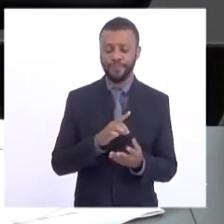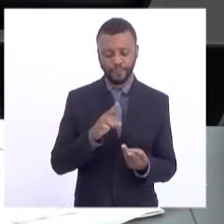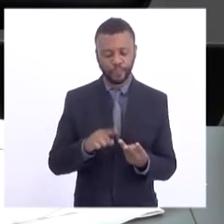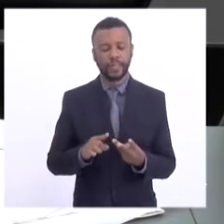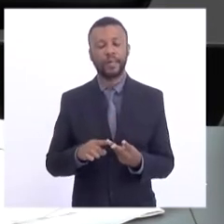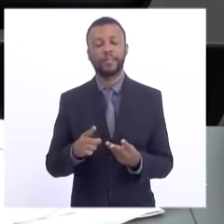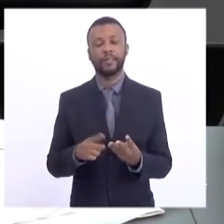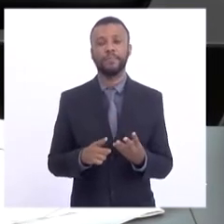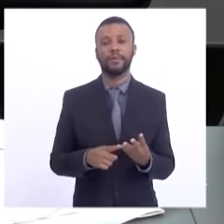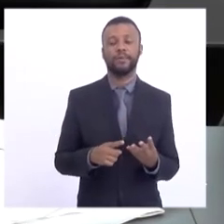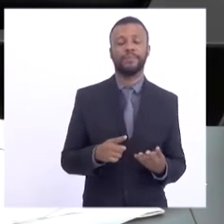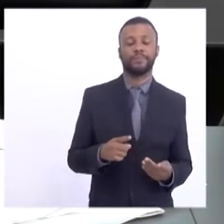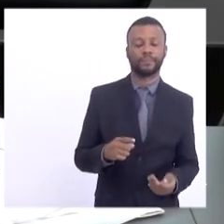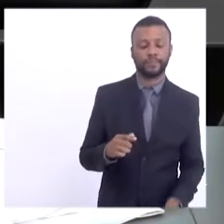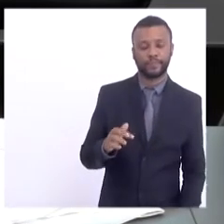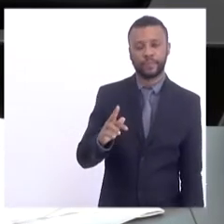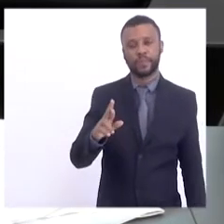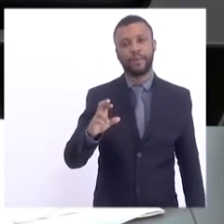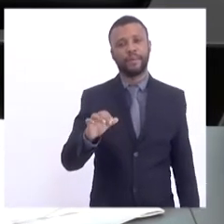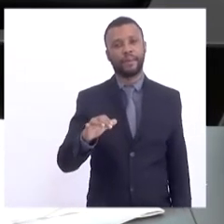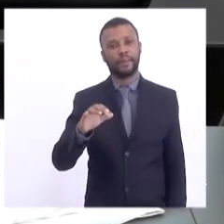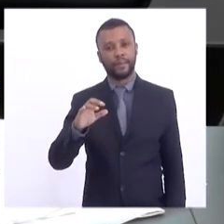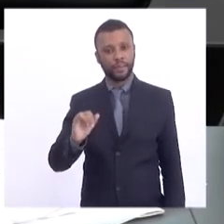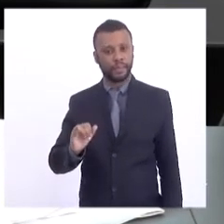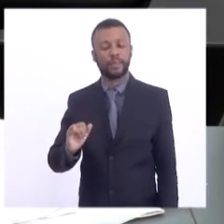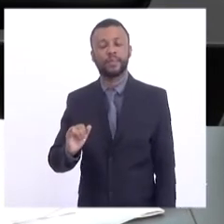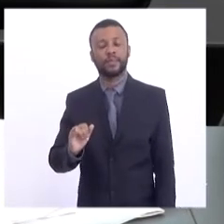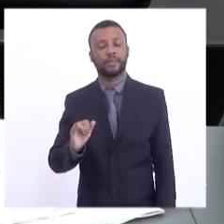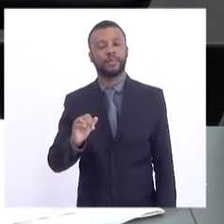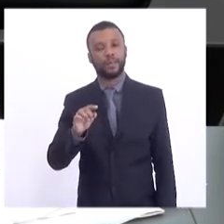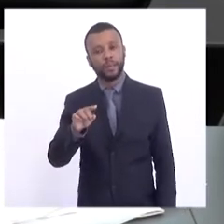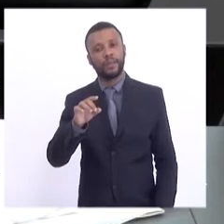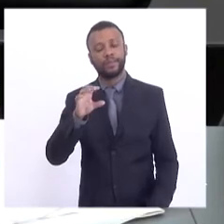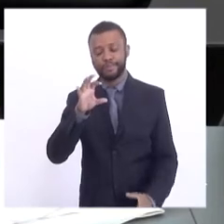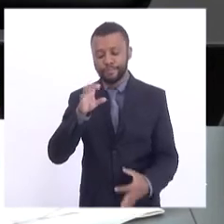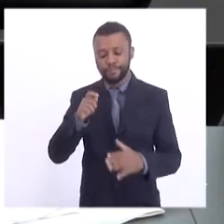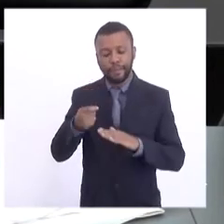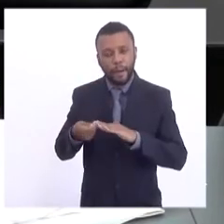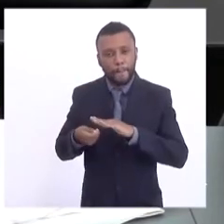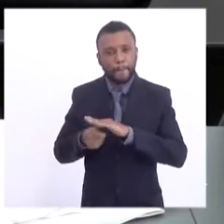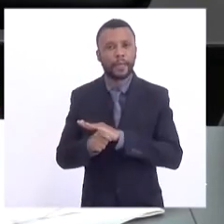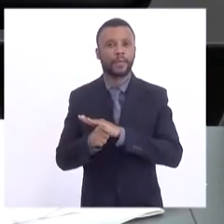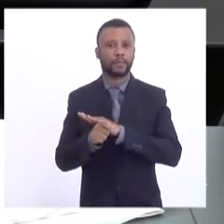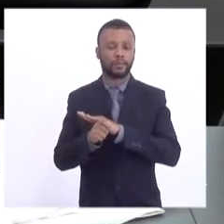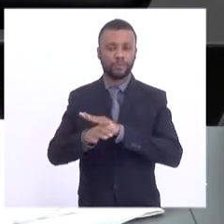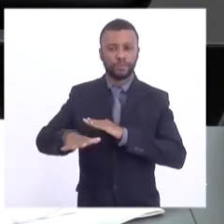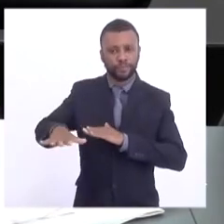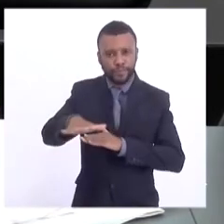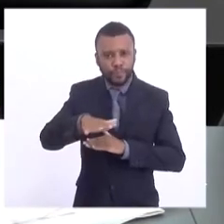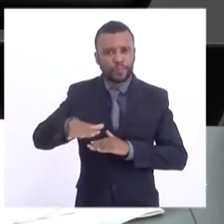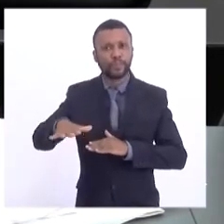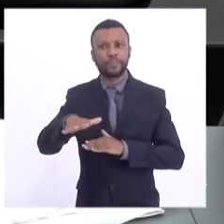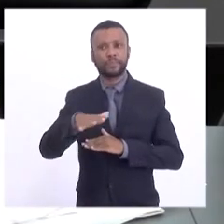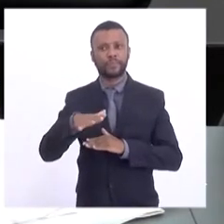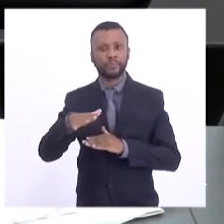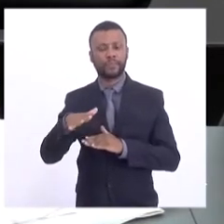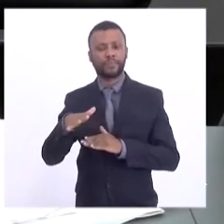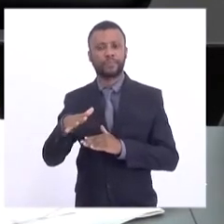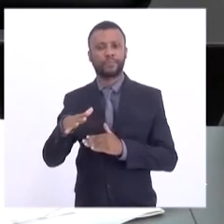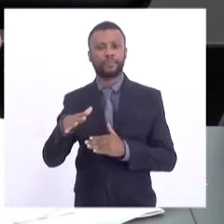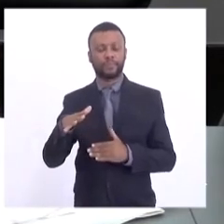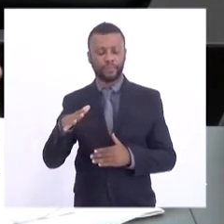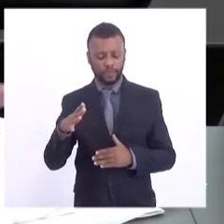ofereçe ofereçe ele faz aplicar ele faz aplicações e promove acesso